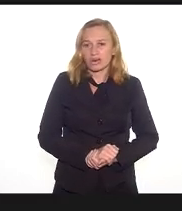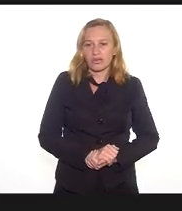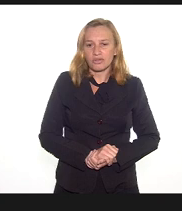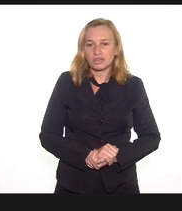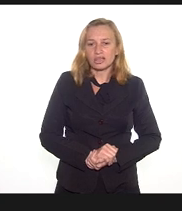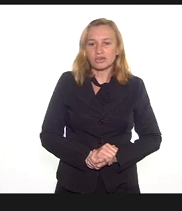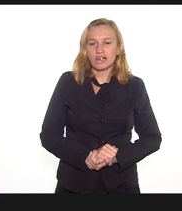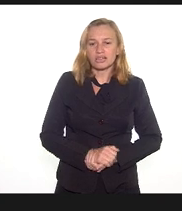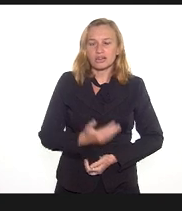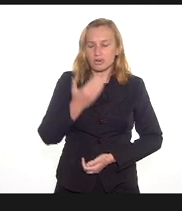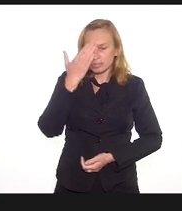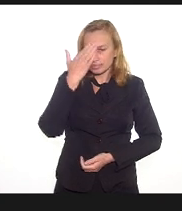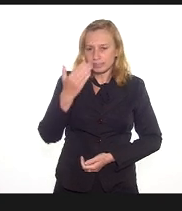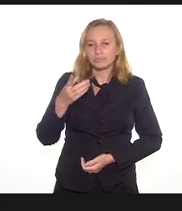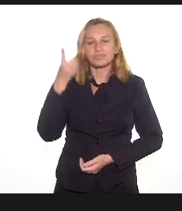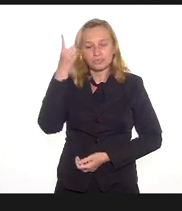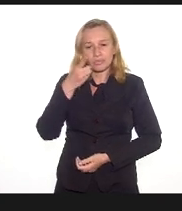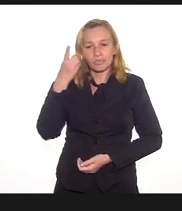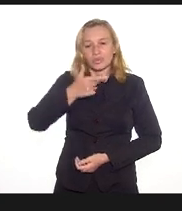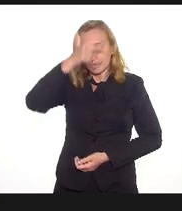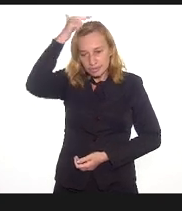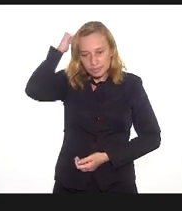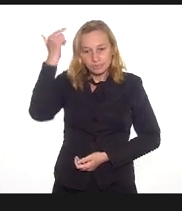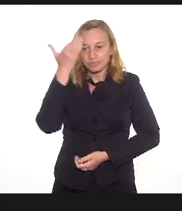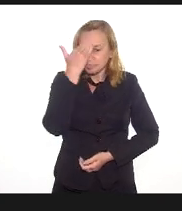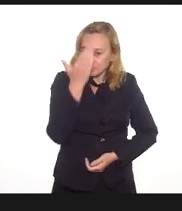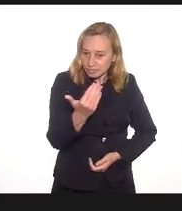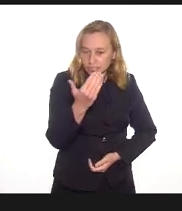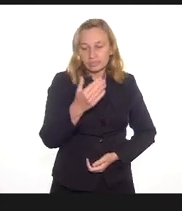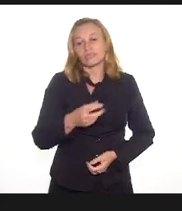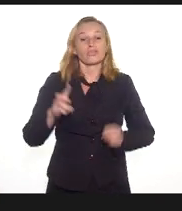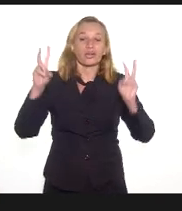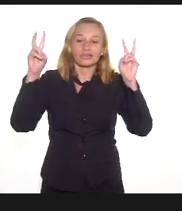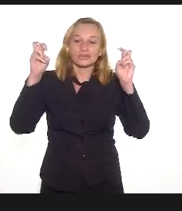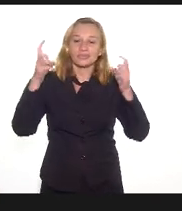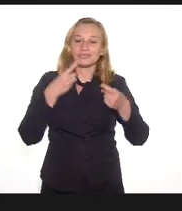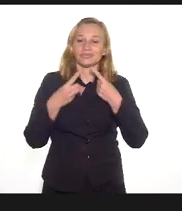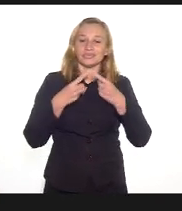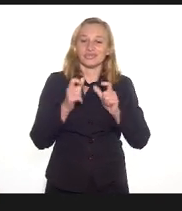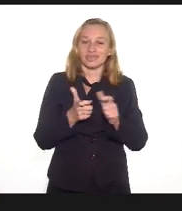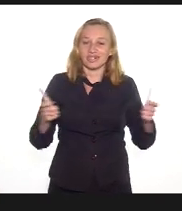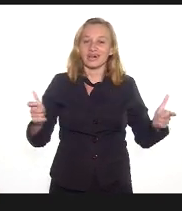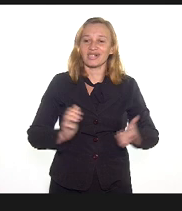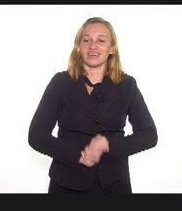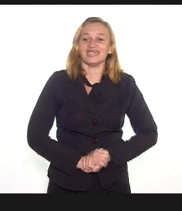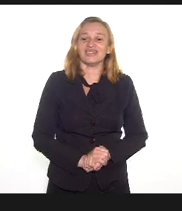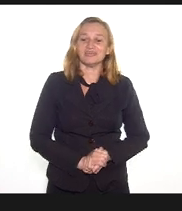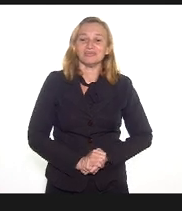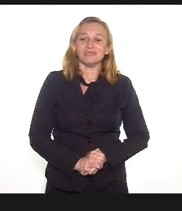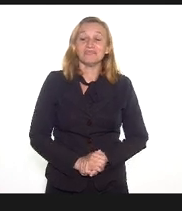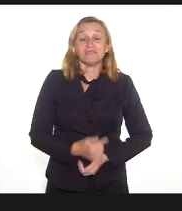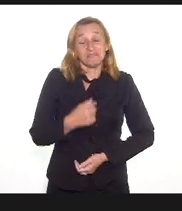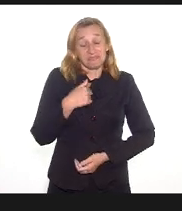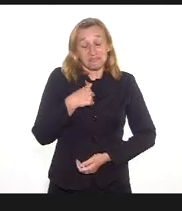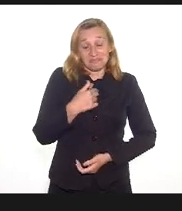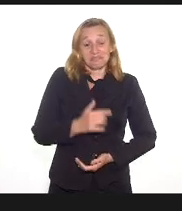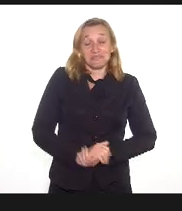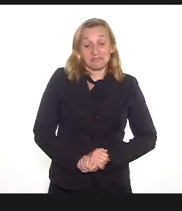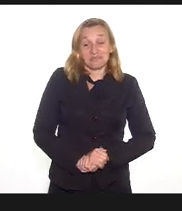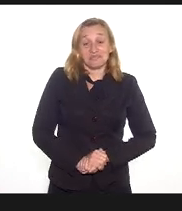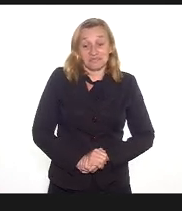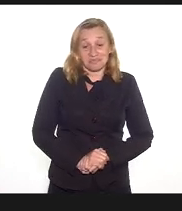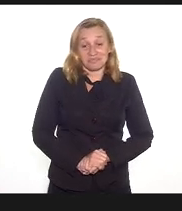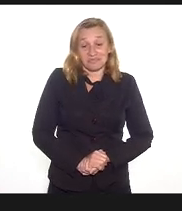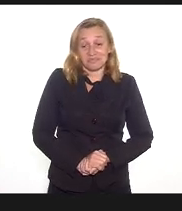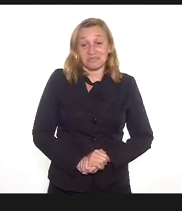Obrigado, Luiz Paulo. Agradeço aí por trazer esse tema que virou um grande debate, porque eu virei